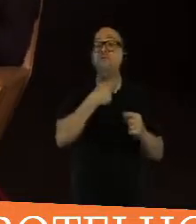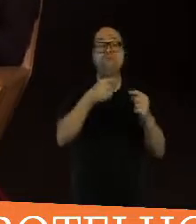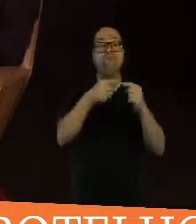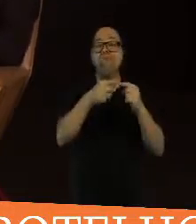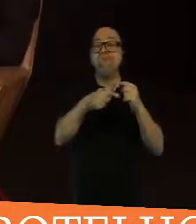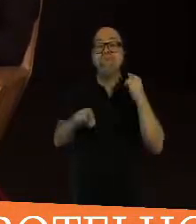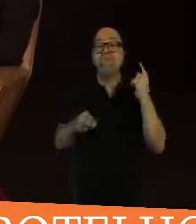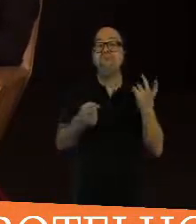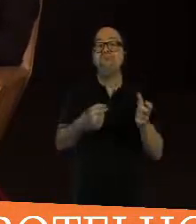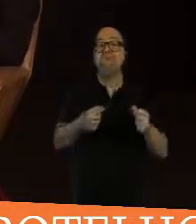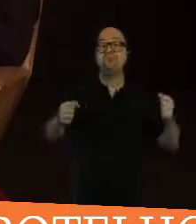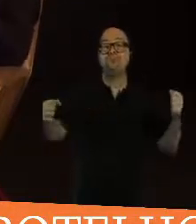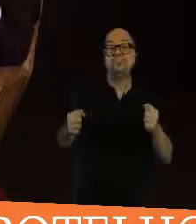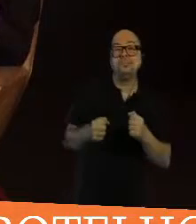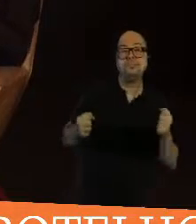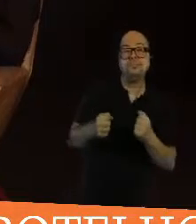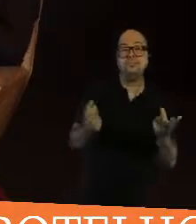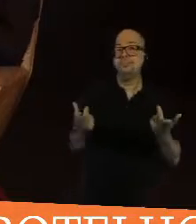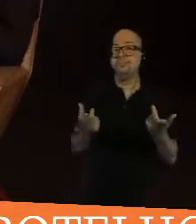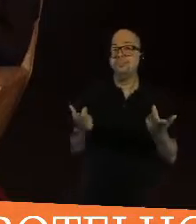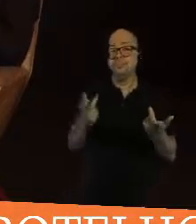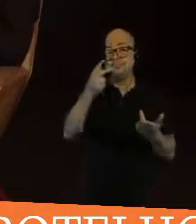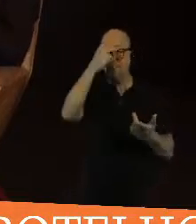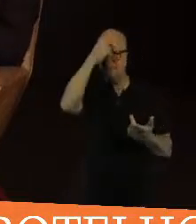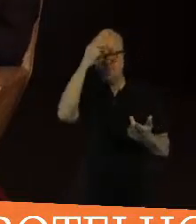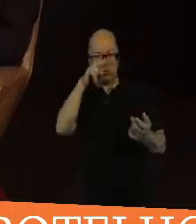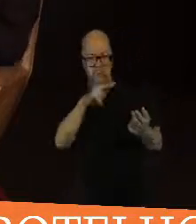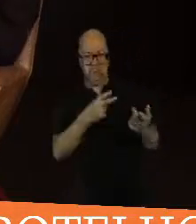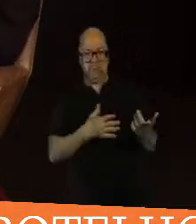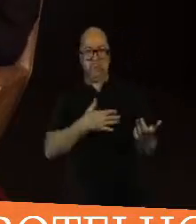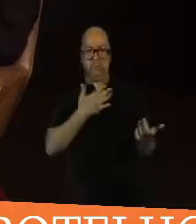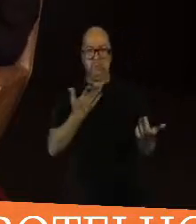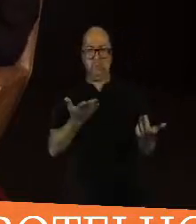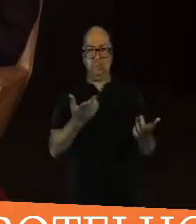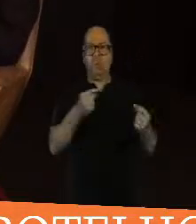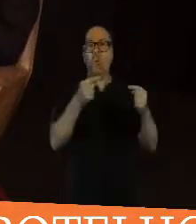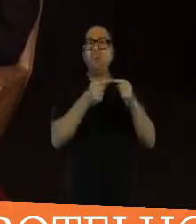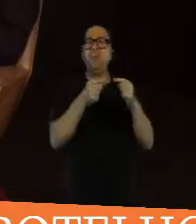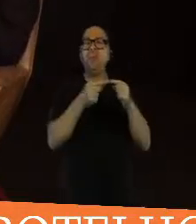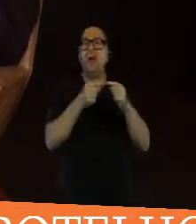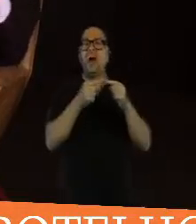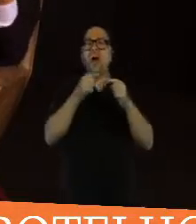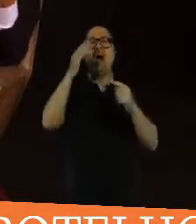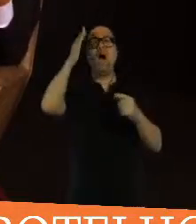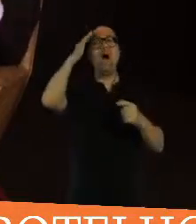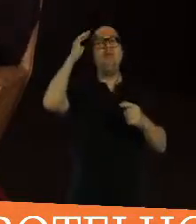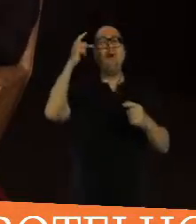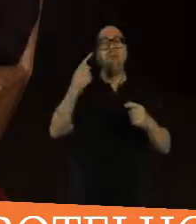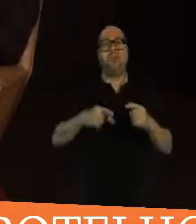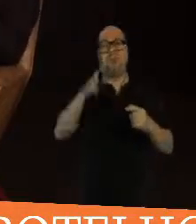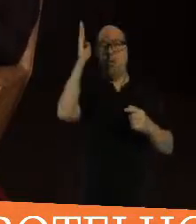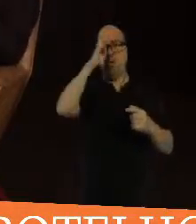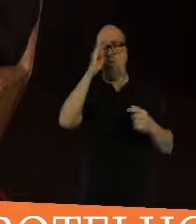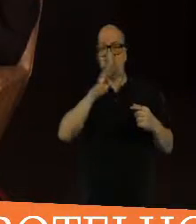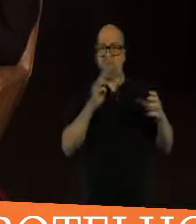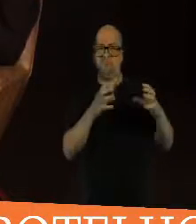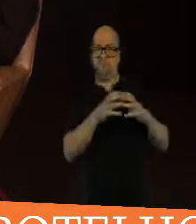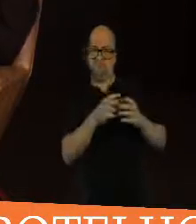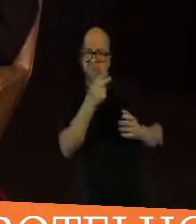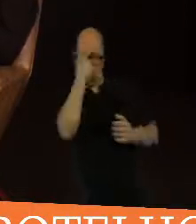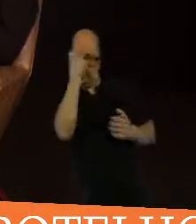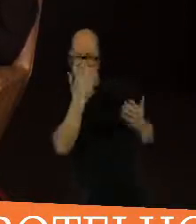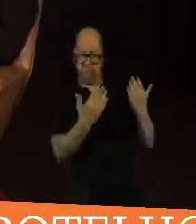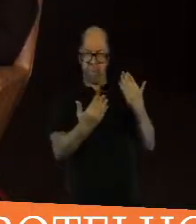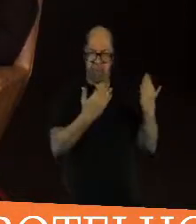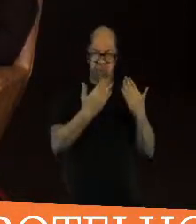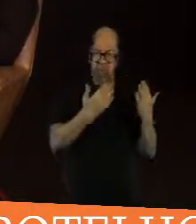alguma à estética que era, digamos, a maneira preferida dos ouvintes. Assim, a voz era